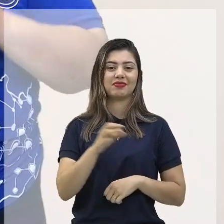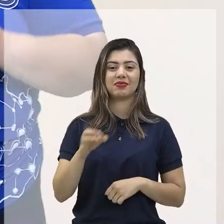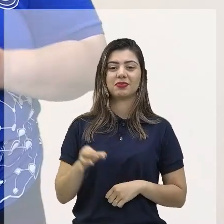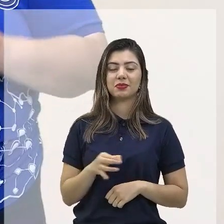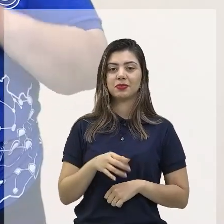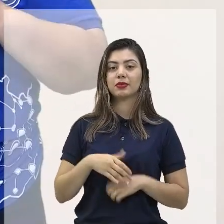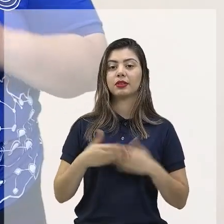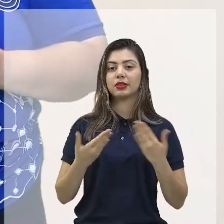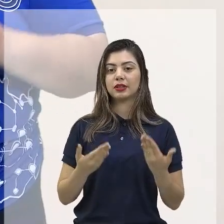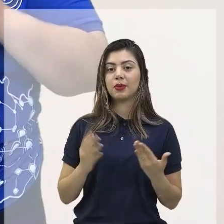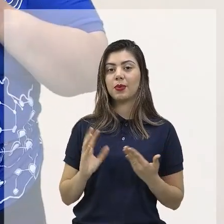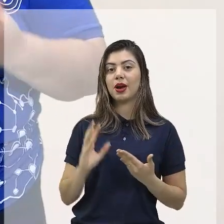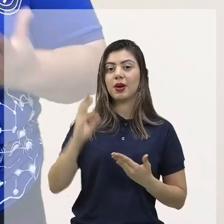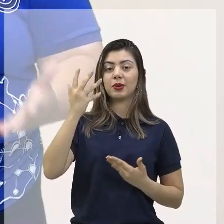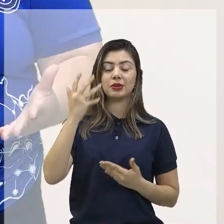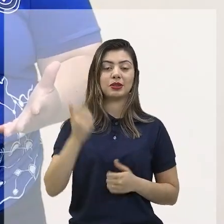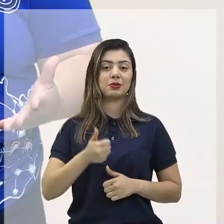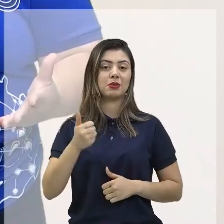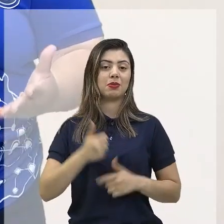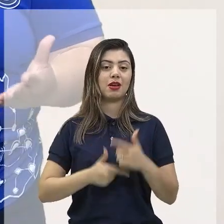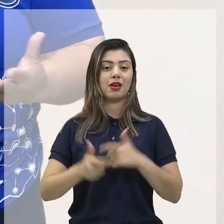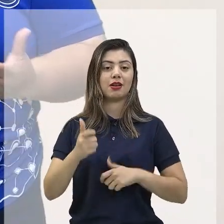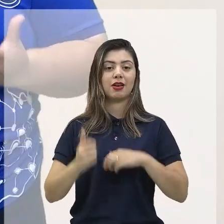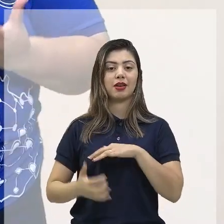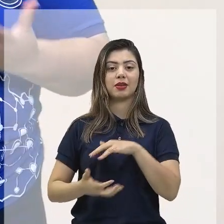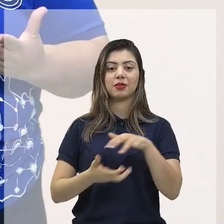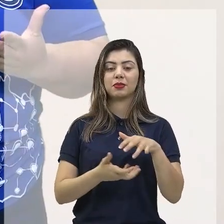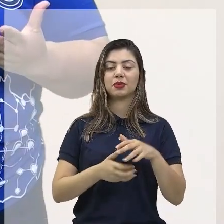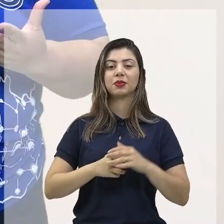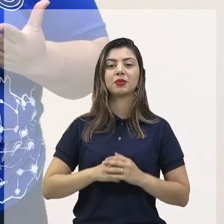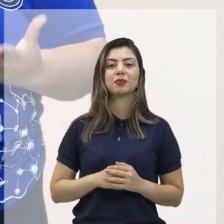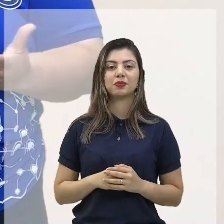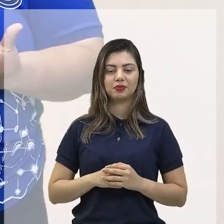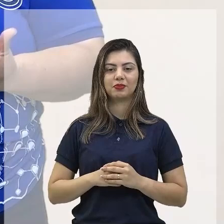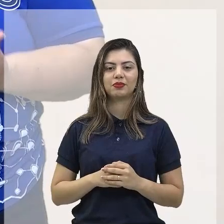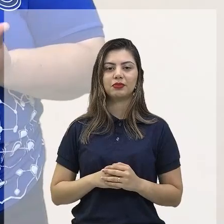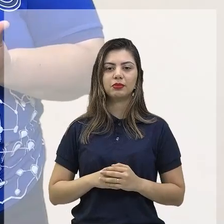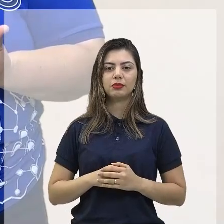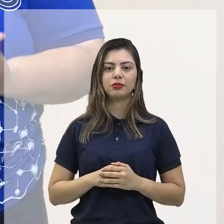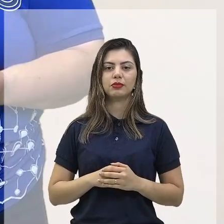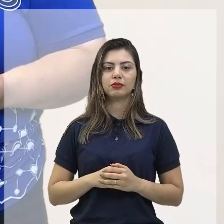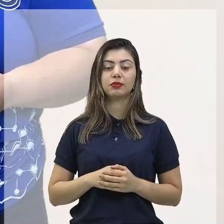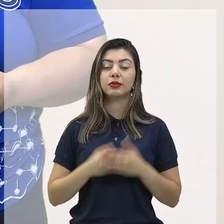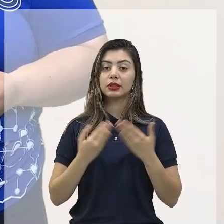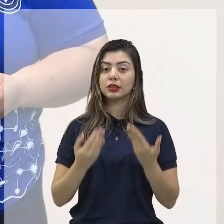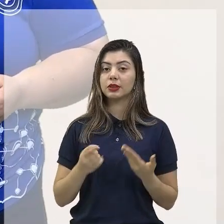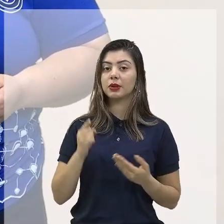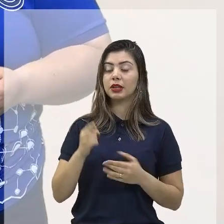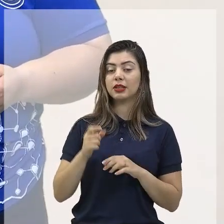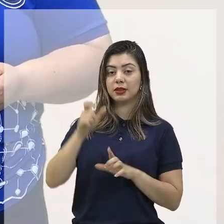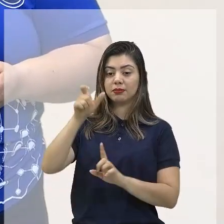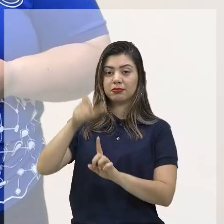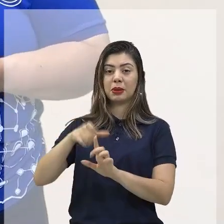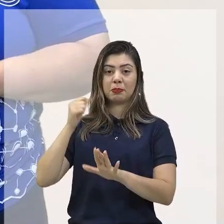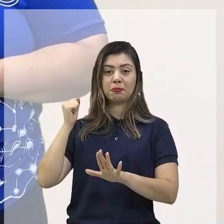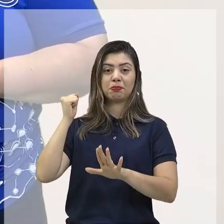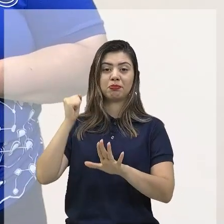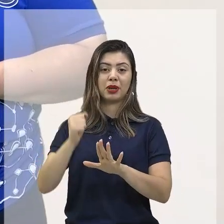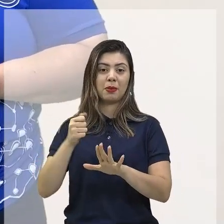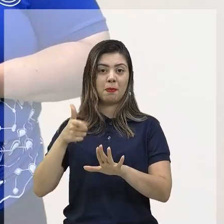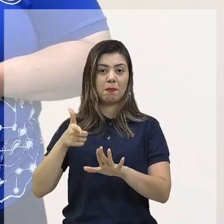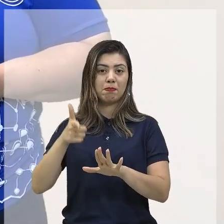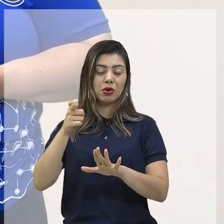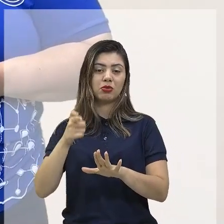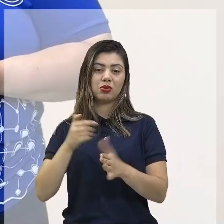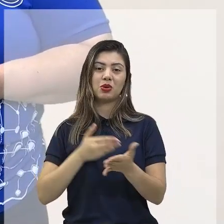à Primeira Guerra Mundial. Então nós temos, não é mesmo, este assassinato como ali o estopim da